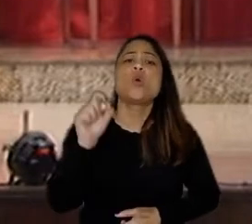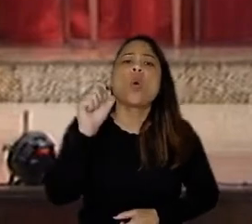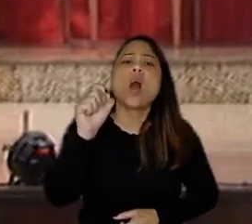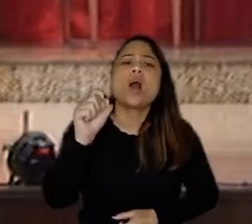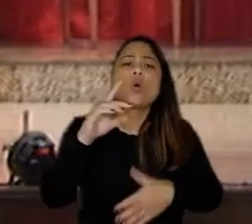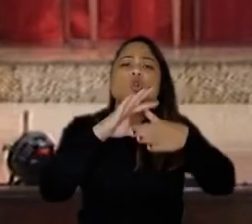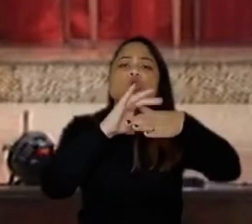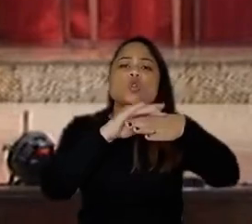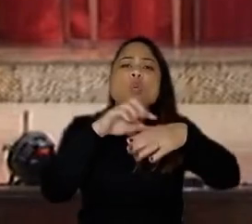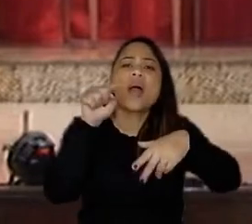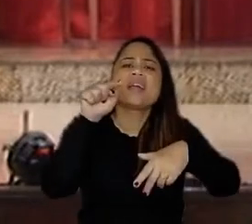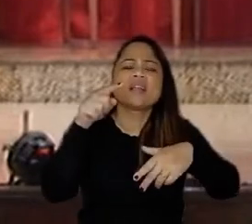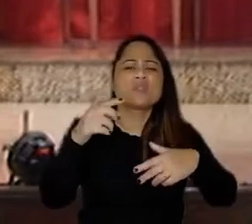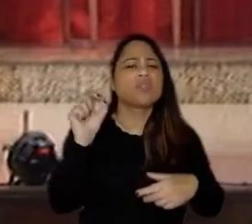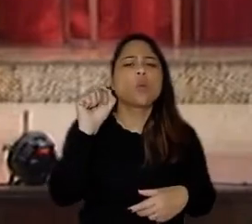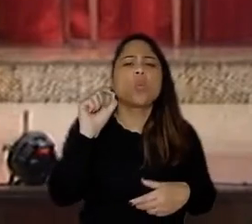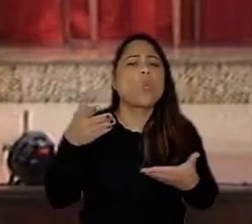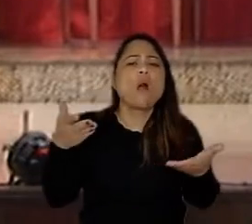hemorragia?